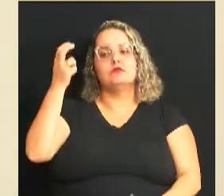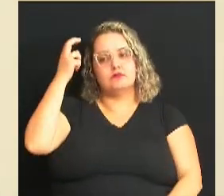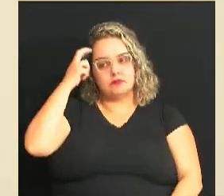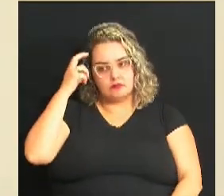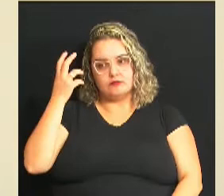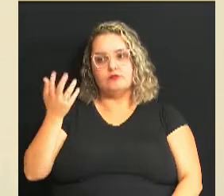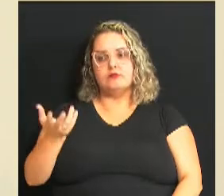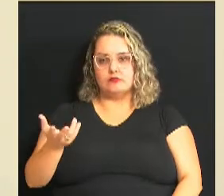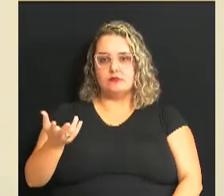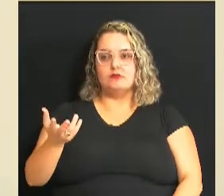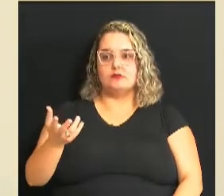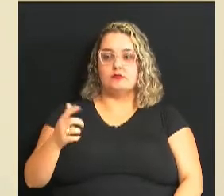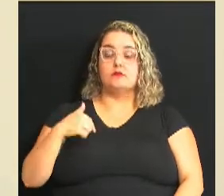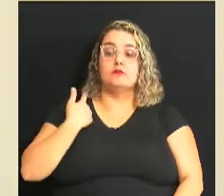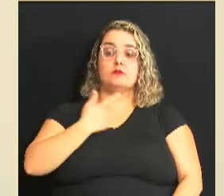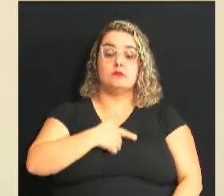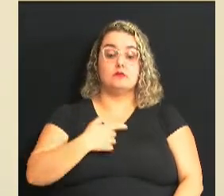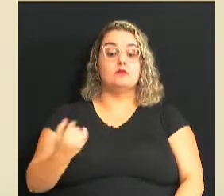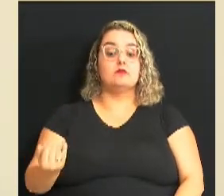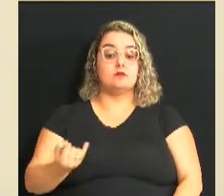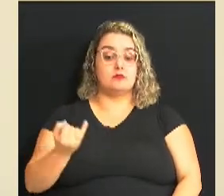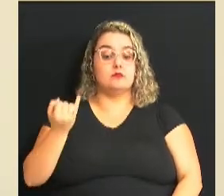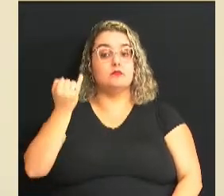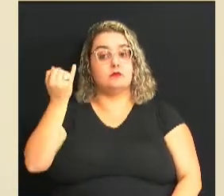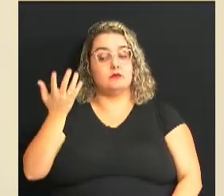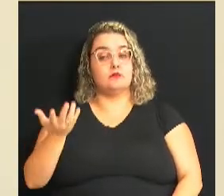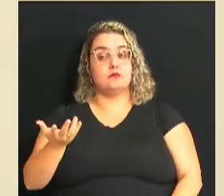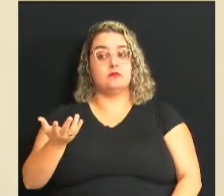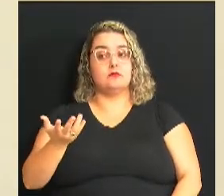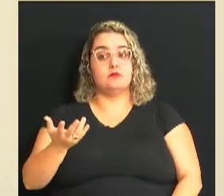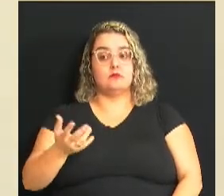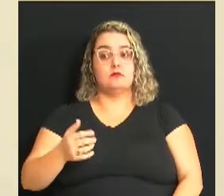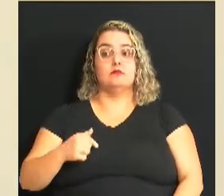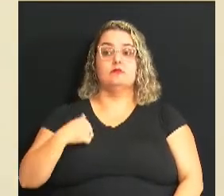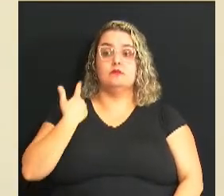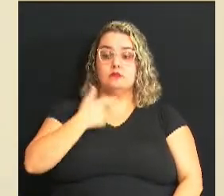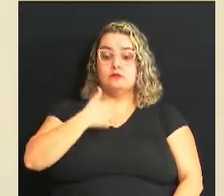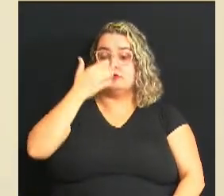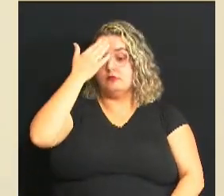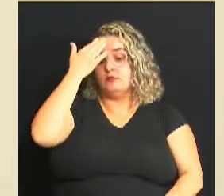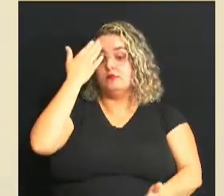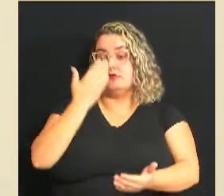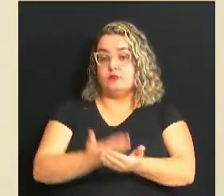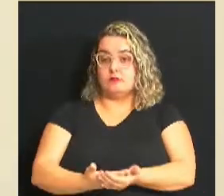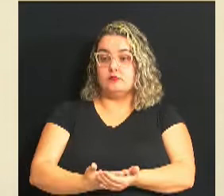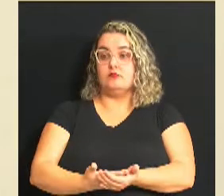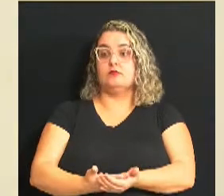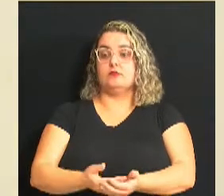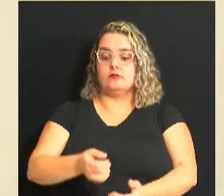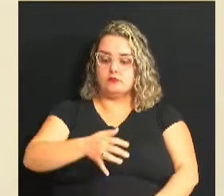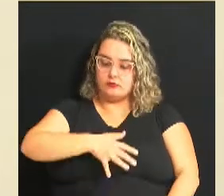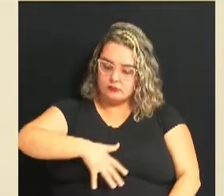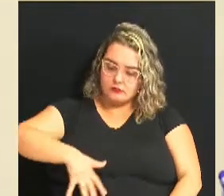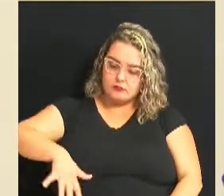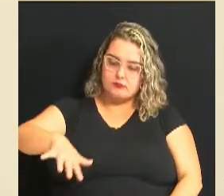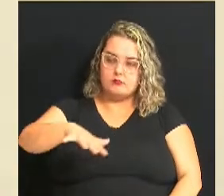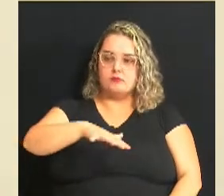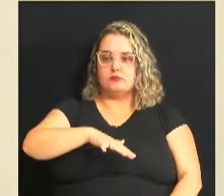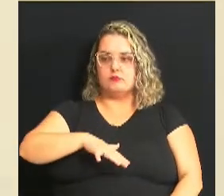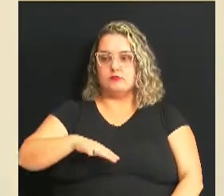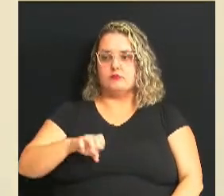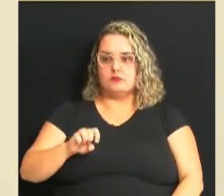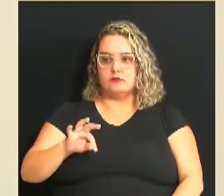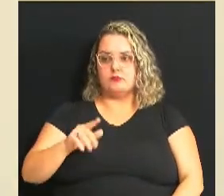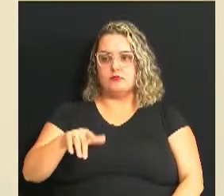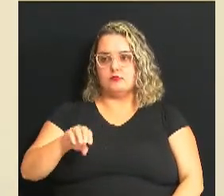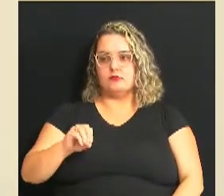para a gente foi muito importante, né? Como a gente fincando o pé naquele espaço da estação, né? Na forma